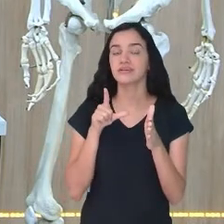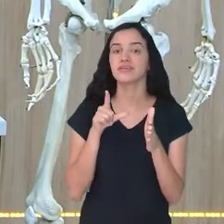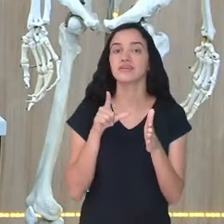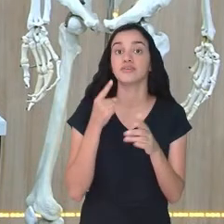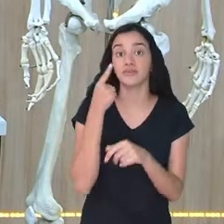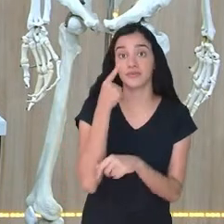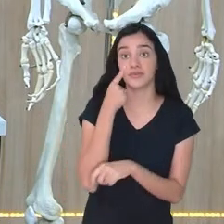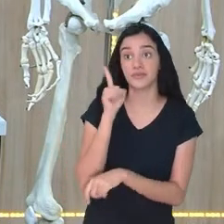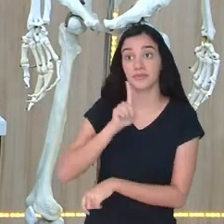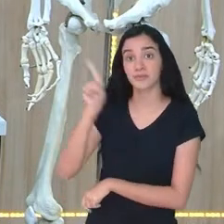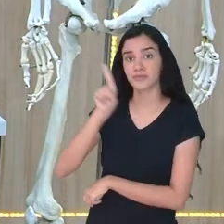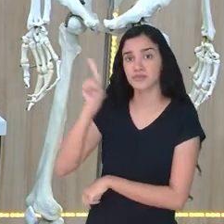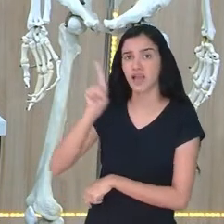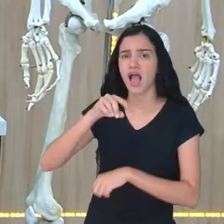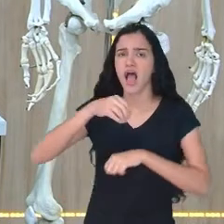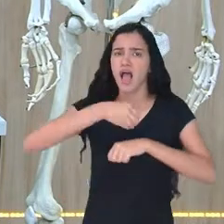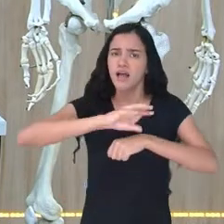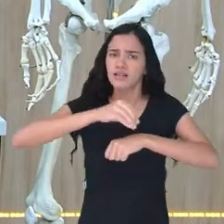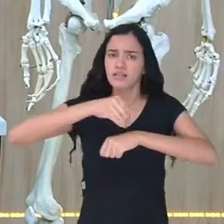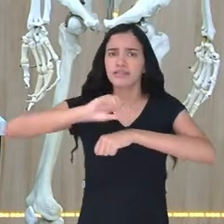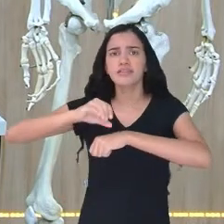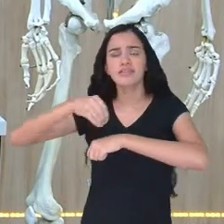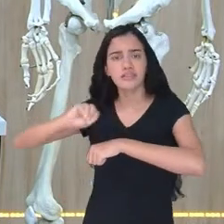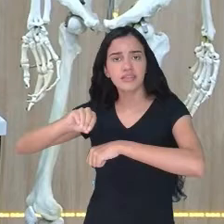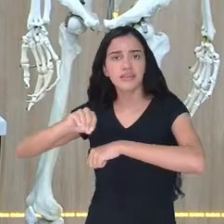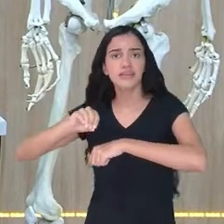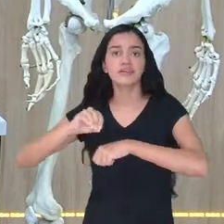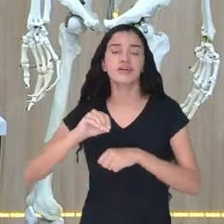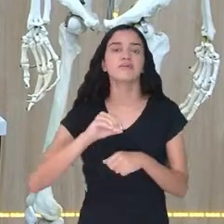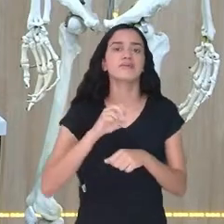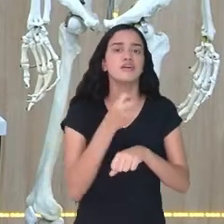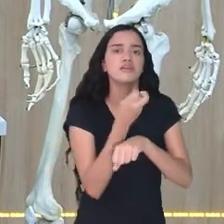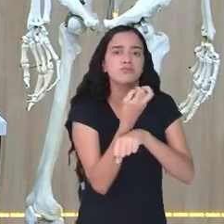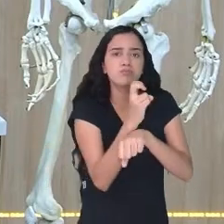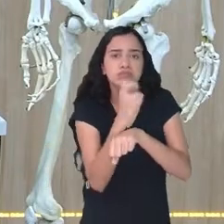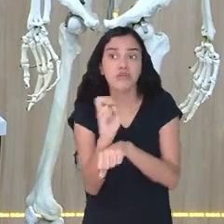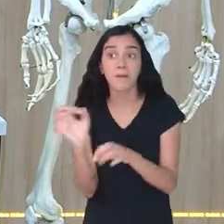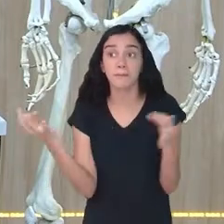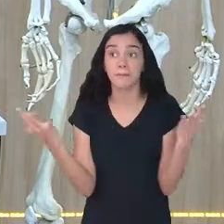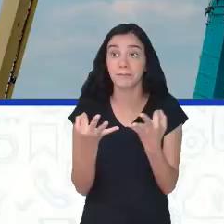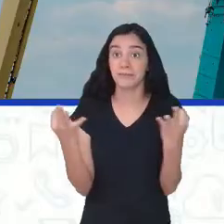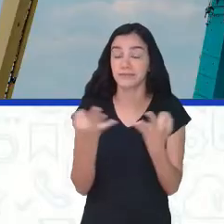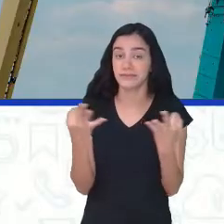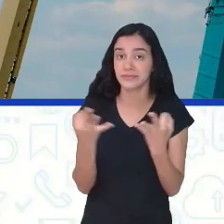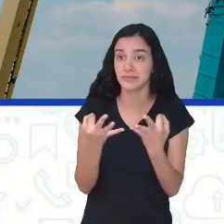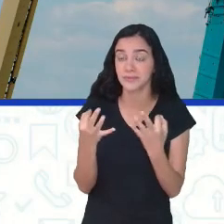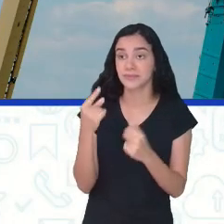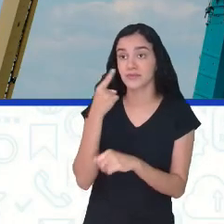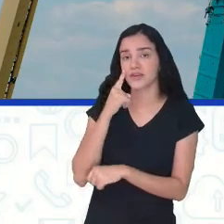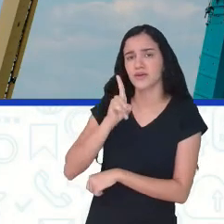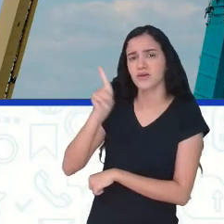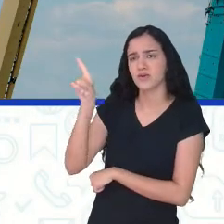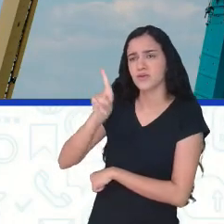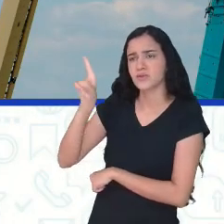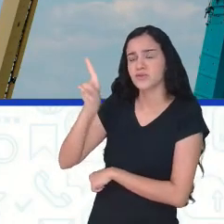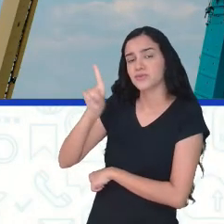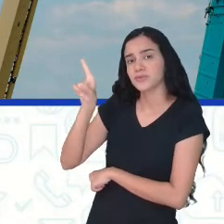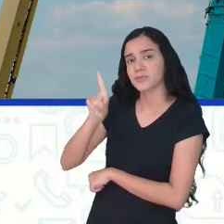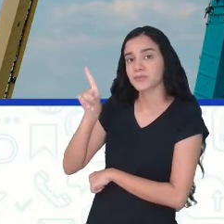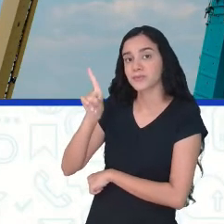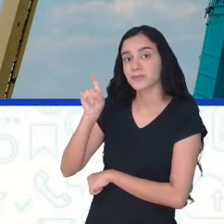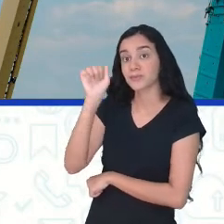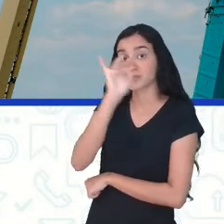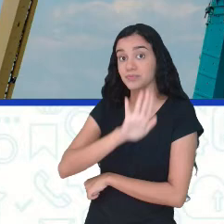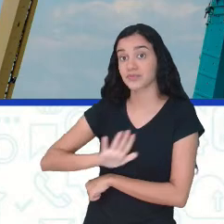essas representações dê dicas em relação a essa máquina perfeita. Vamos lá? Então, nós estamos diante aí, não é,